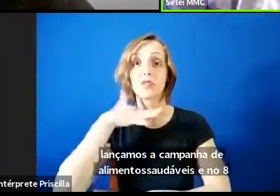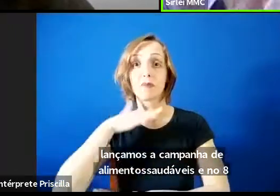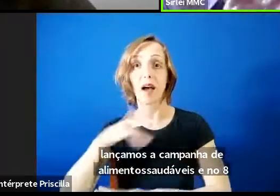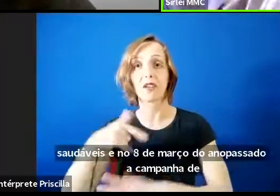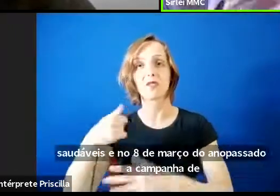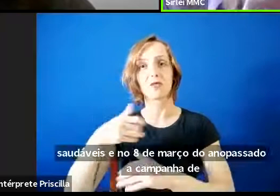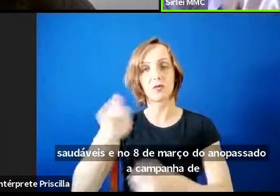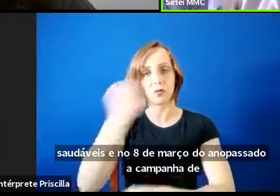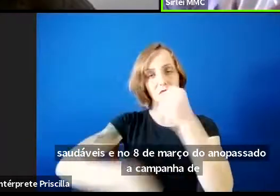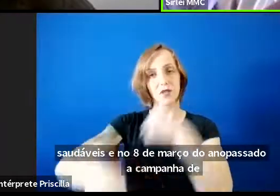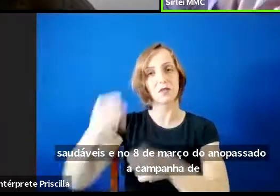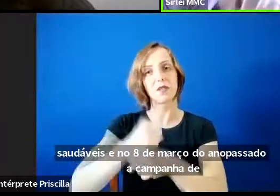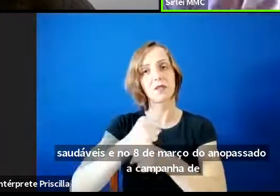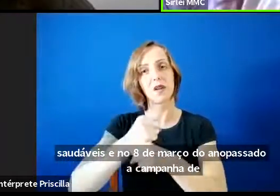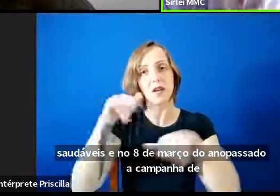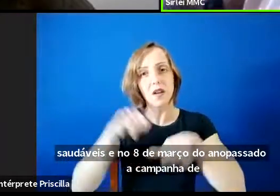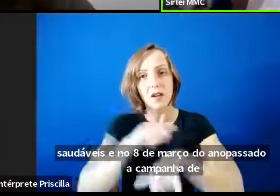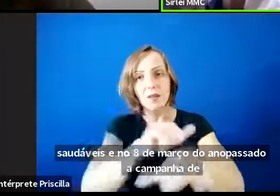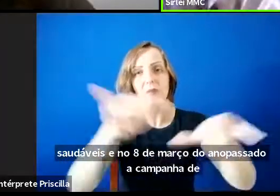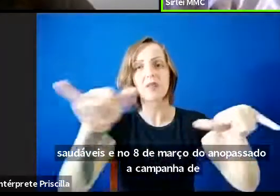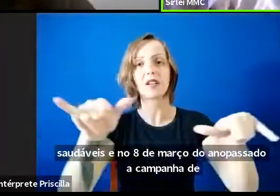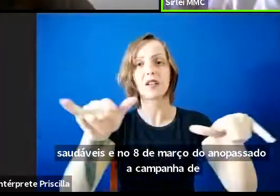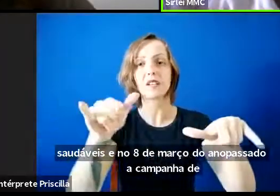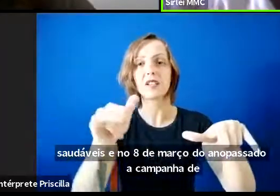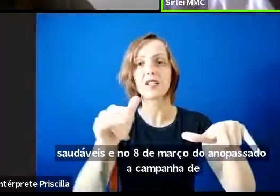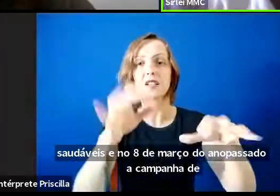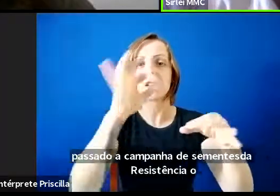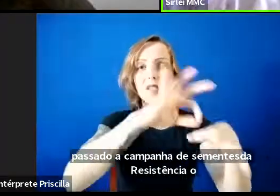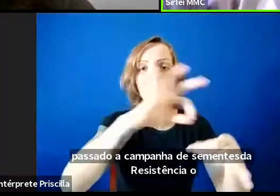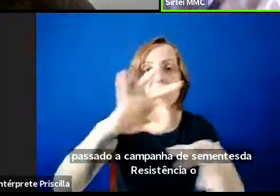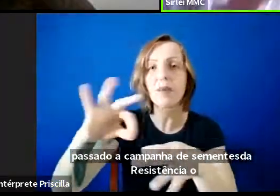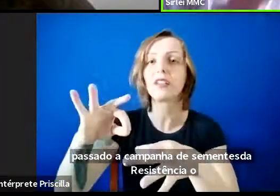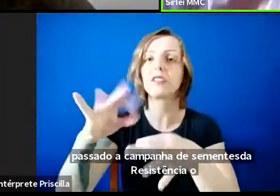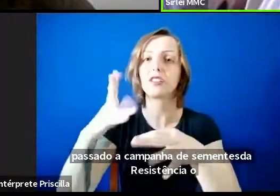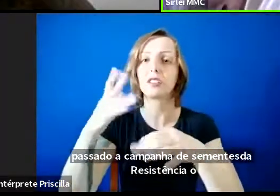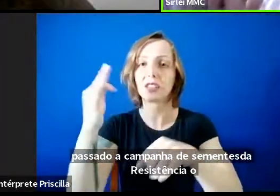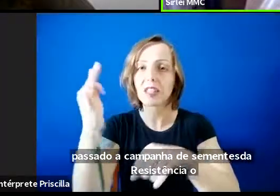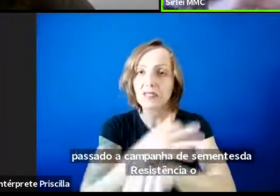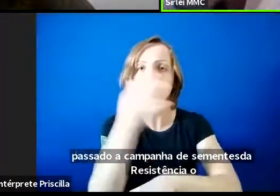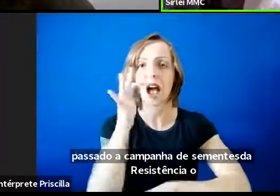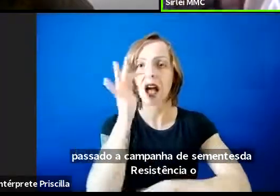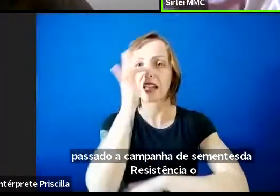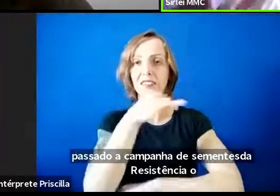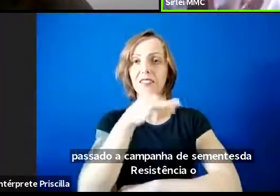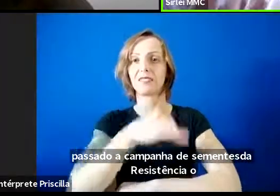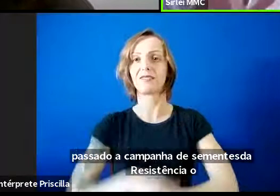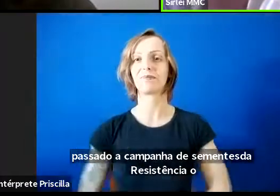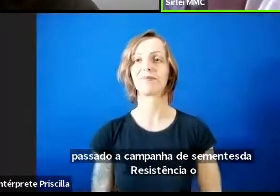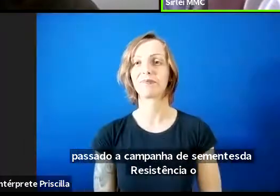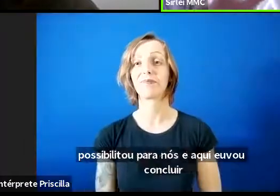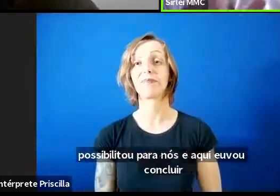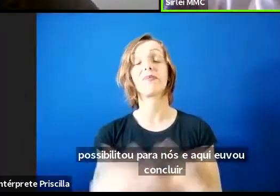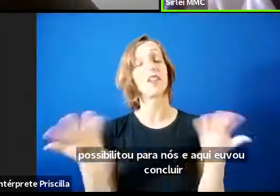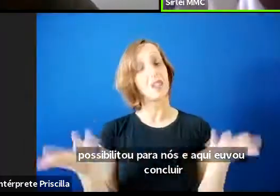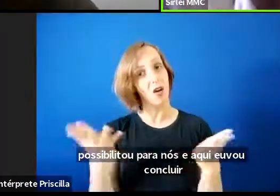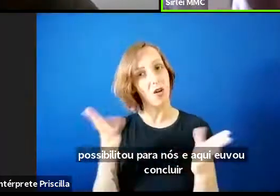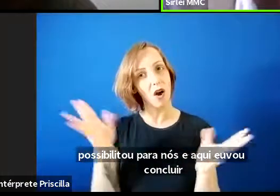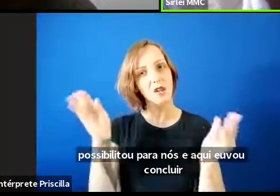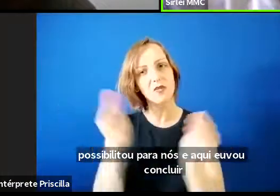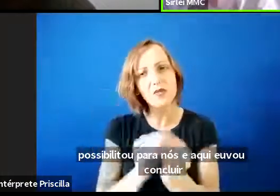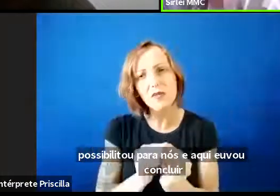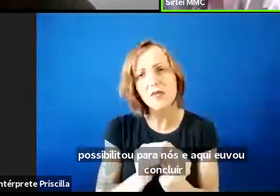resistência, o que possibilitou para nós, e aqui eu vou concluir, toda esta experiência e